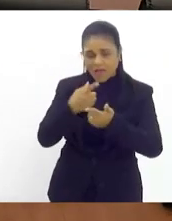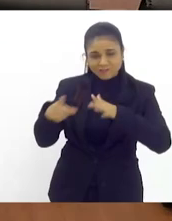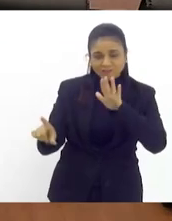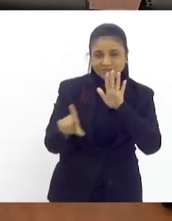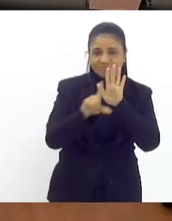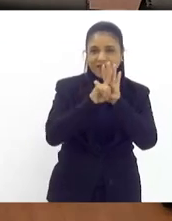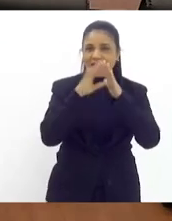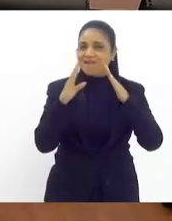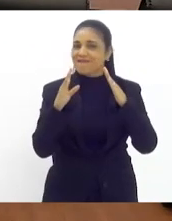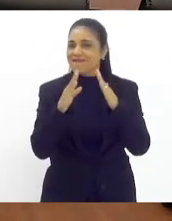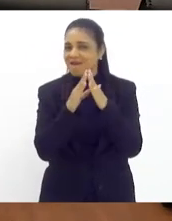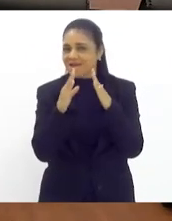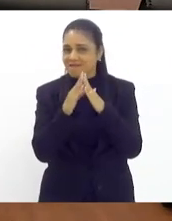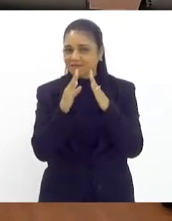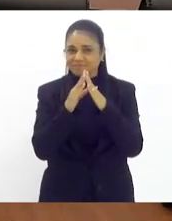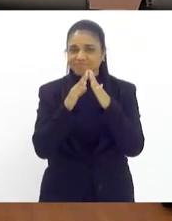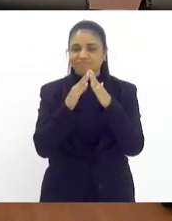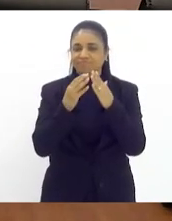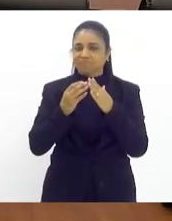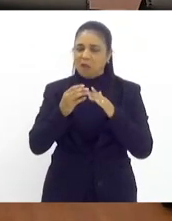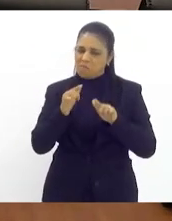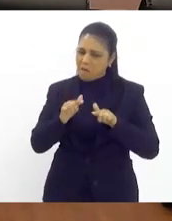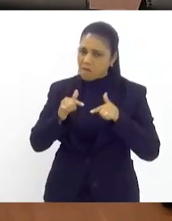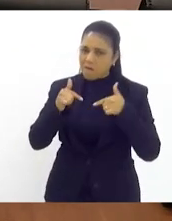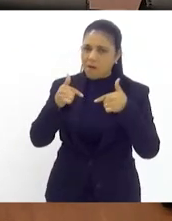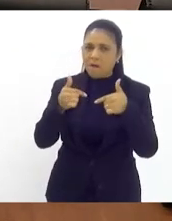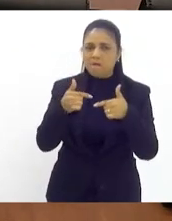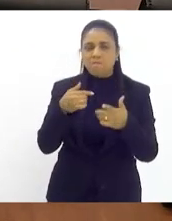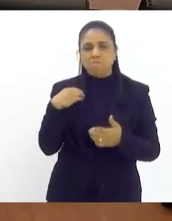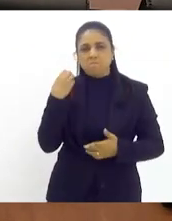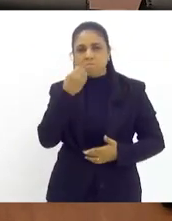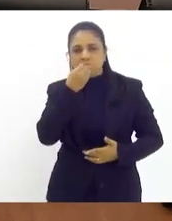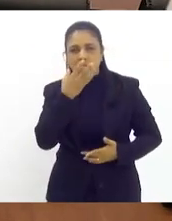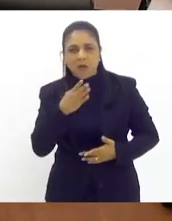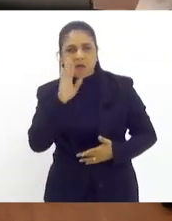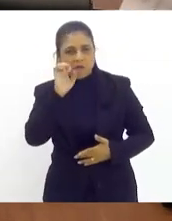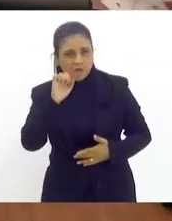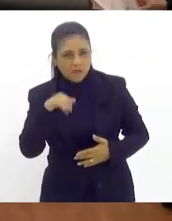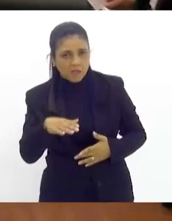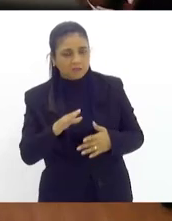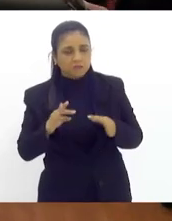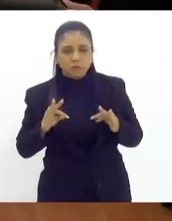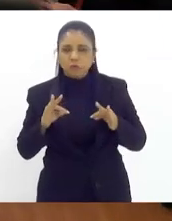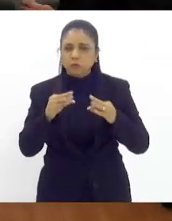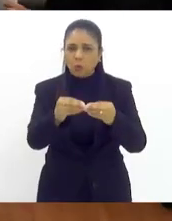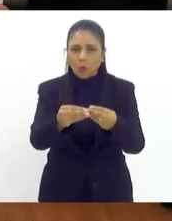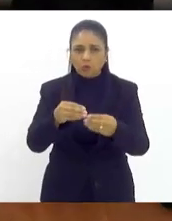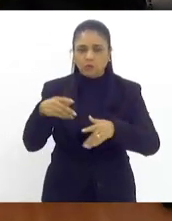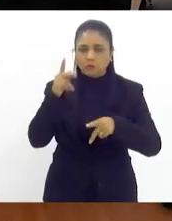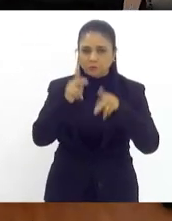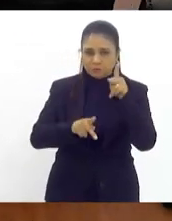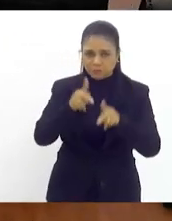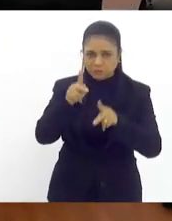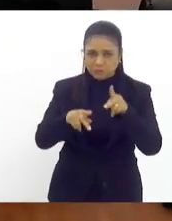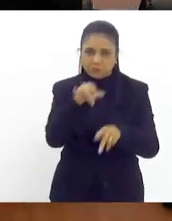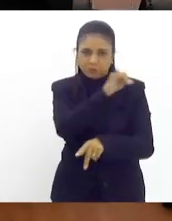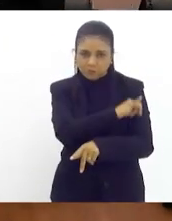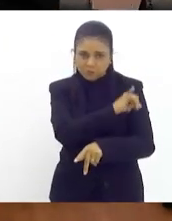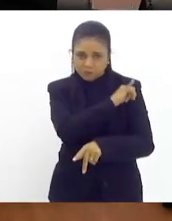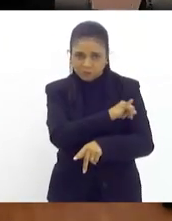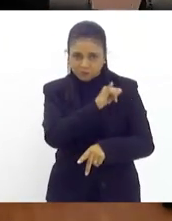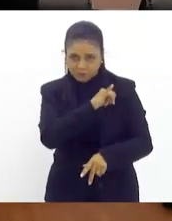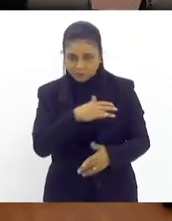leis que promove o bem de todos os moradores do Estado do Rio de Janeiro Quero